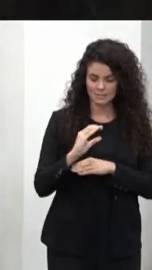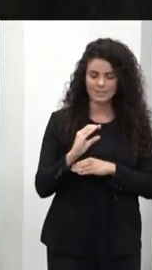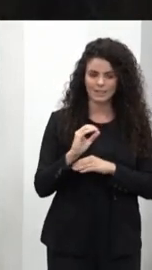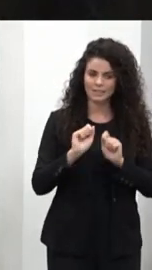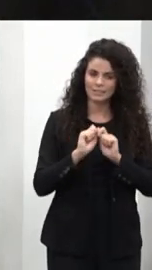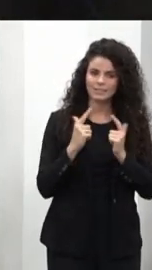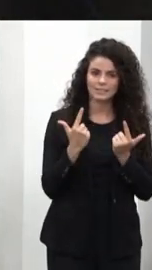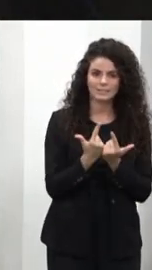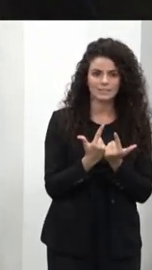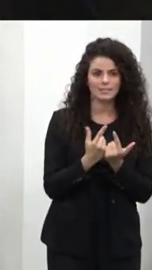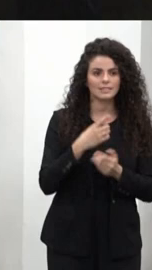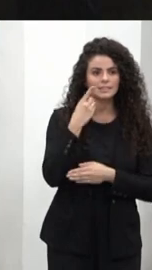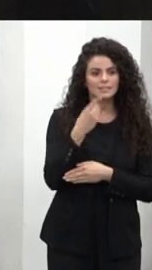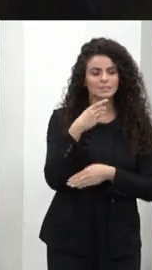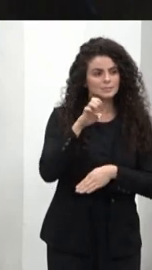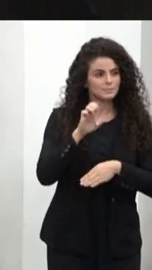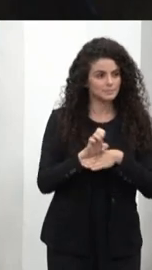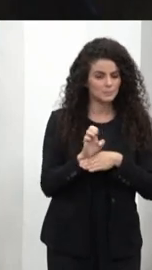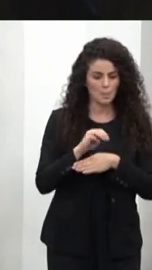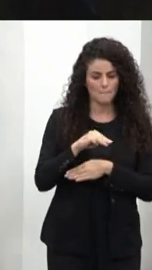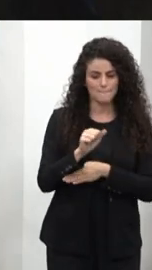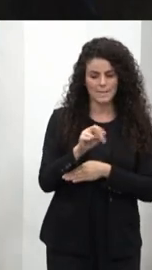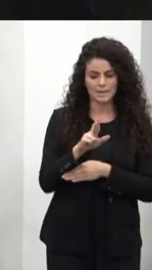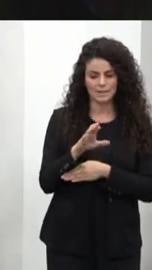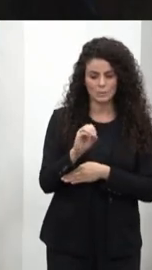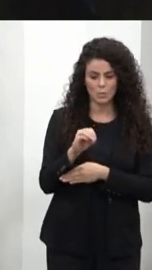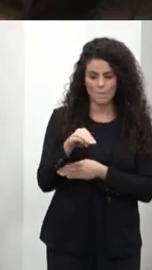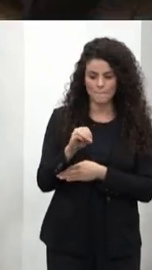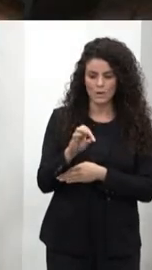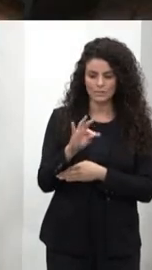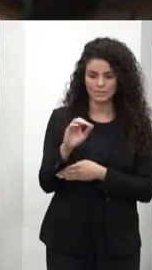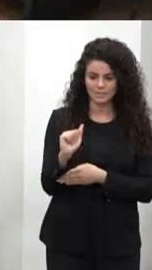Catarina Deputado Estadual Mário Mota